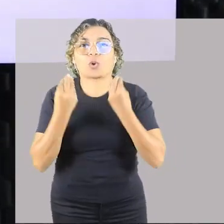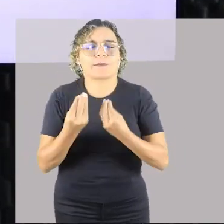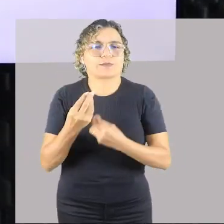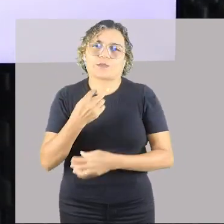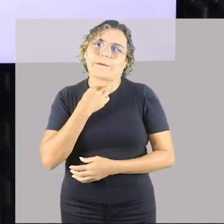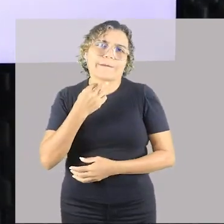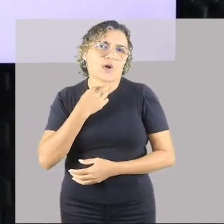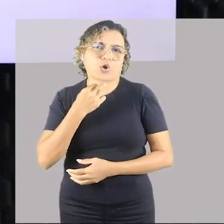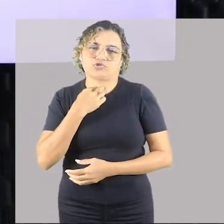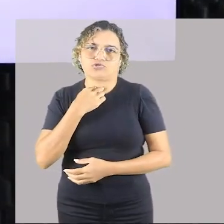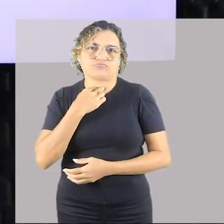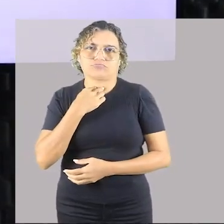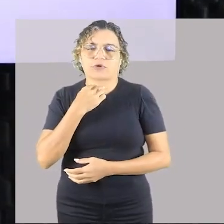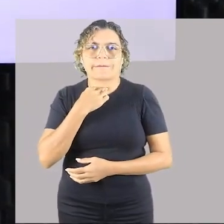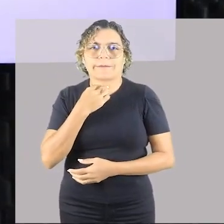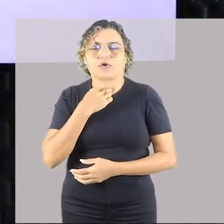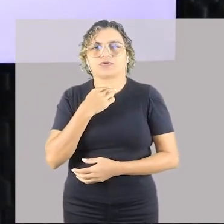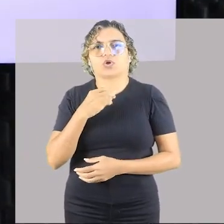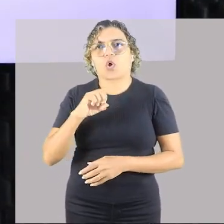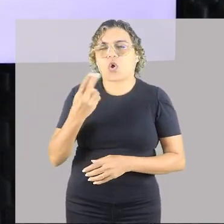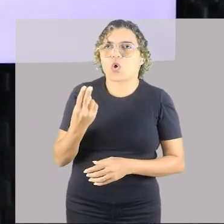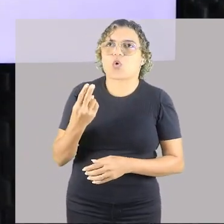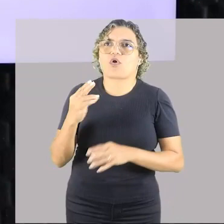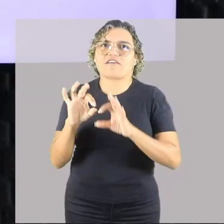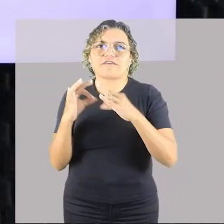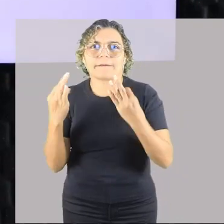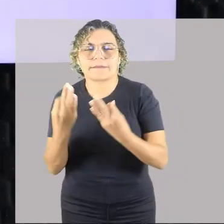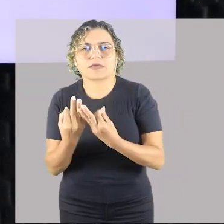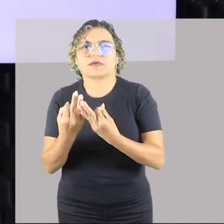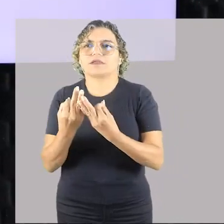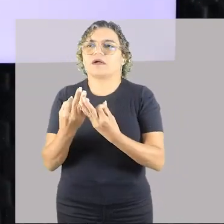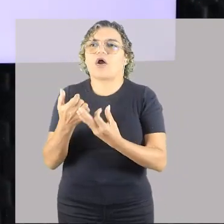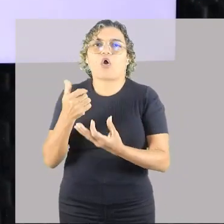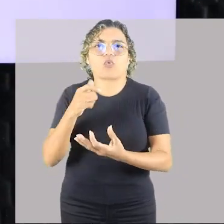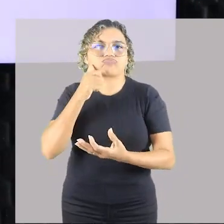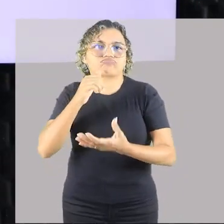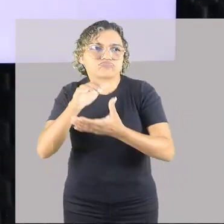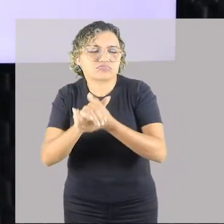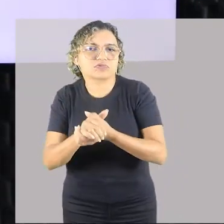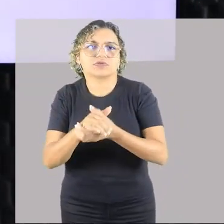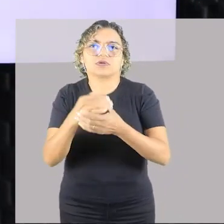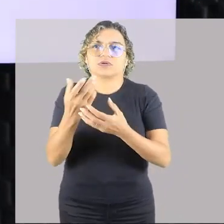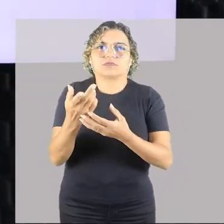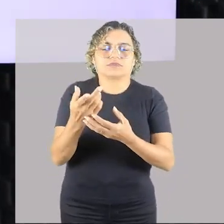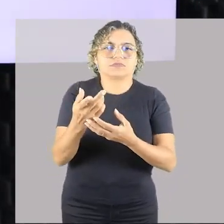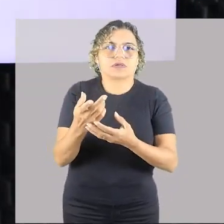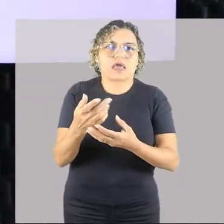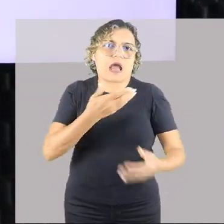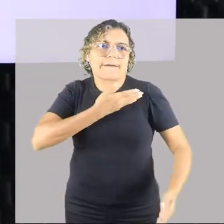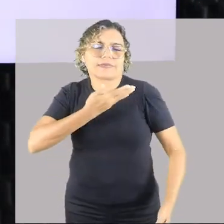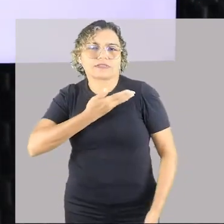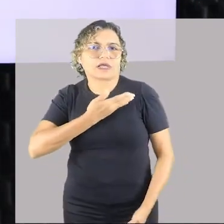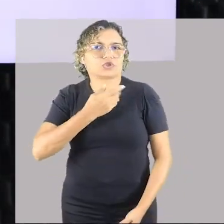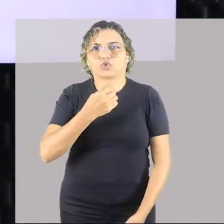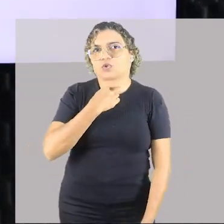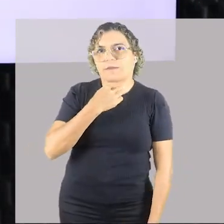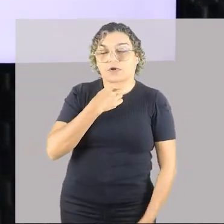essa pessoa, ou com os respectivos cônjuges, companheiros, advogados, parentes, afins até terceiro